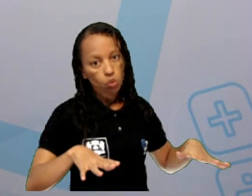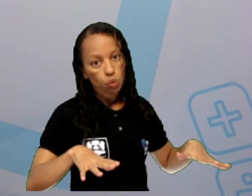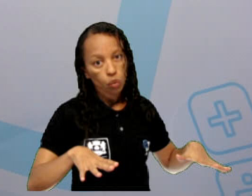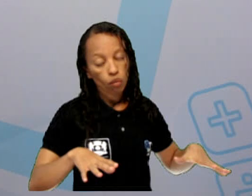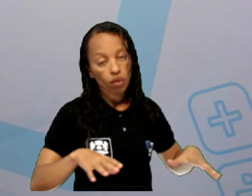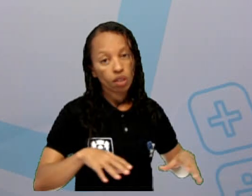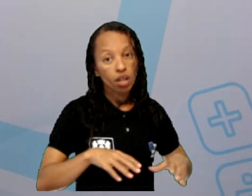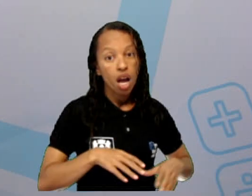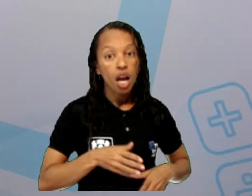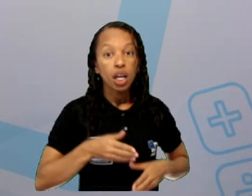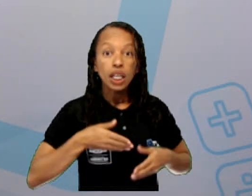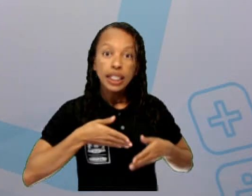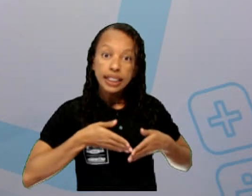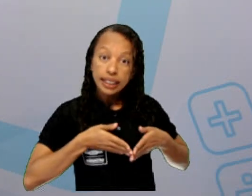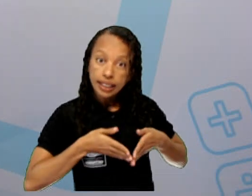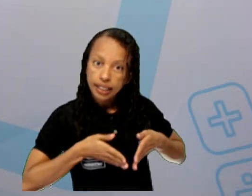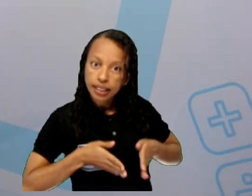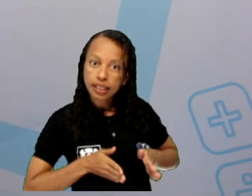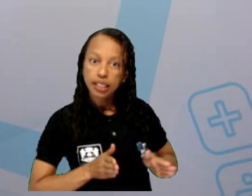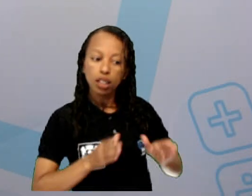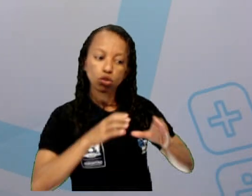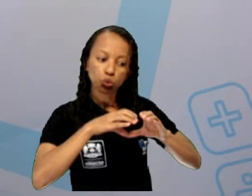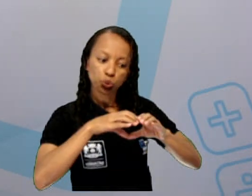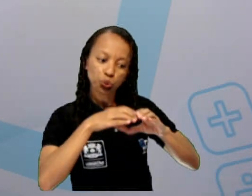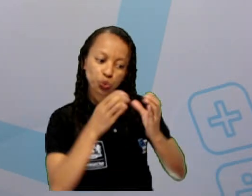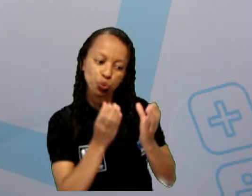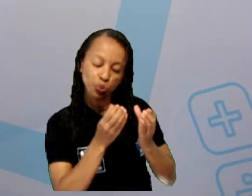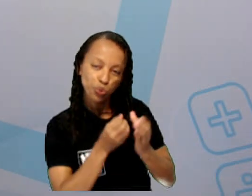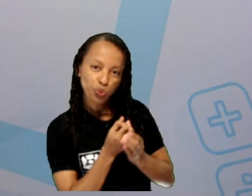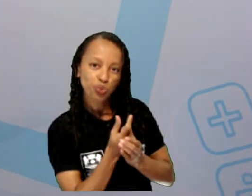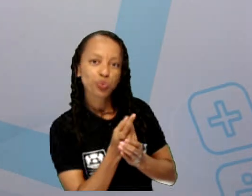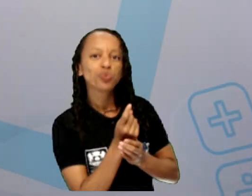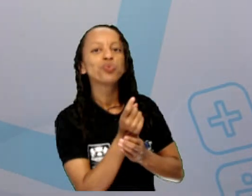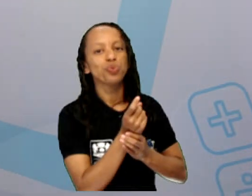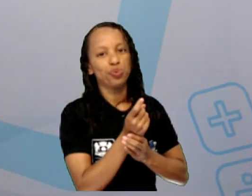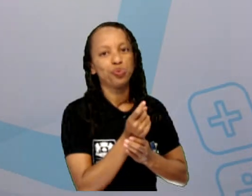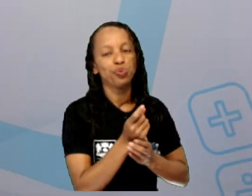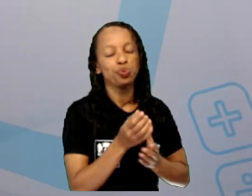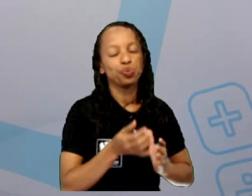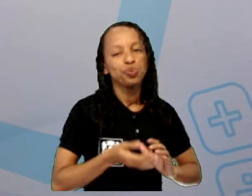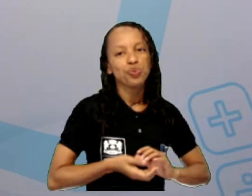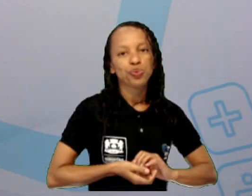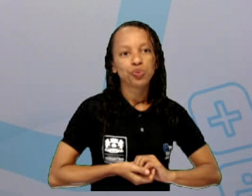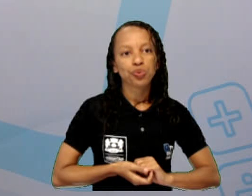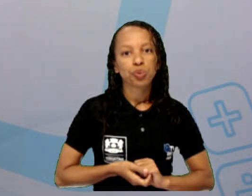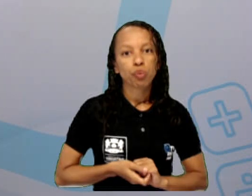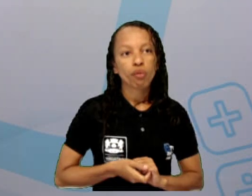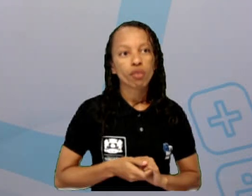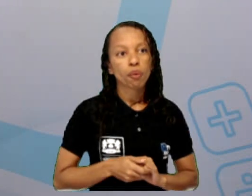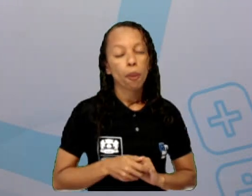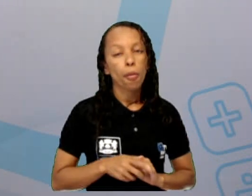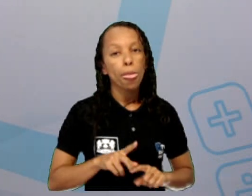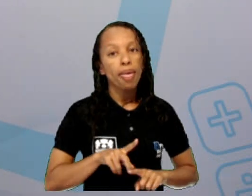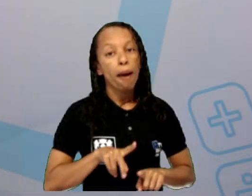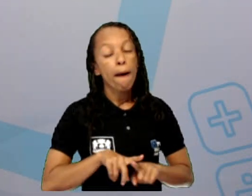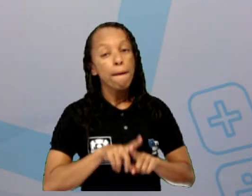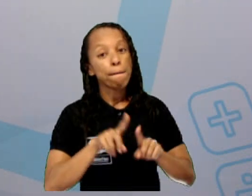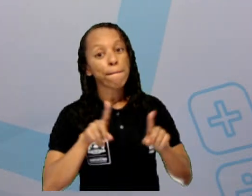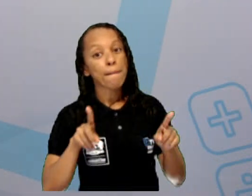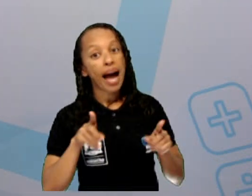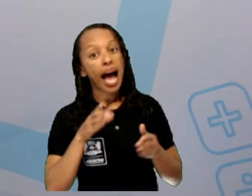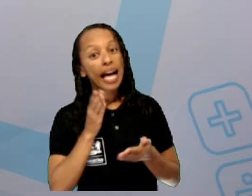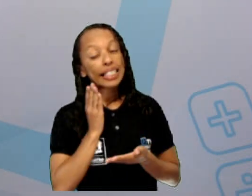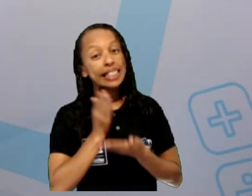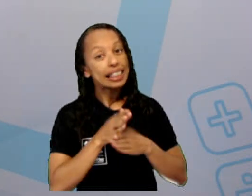ou seja, nascem de ovos. Mas o grupo dos vertebrados não acabou ainda.